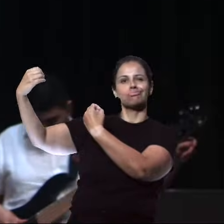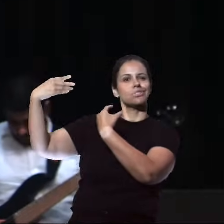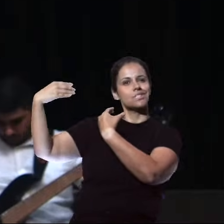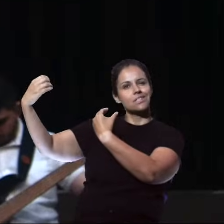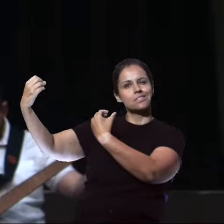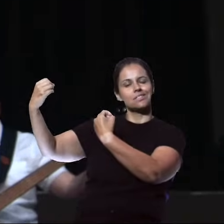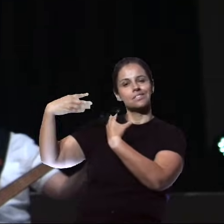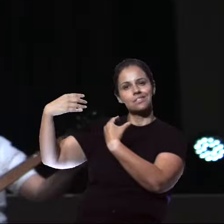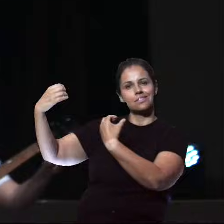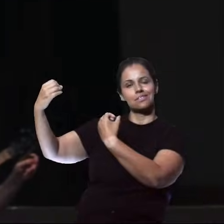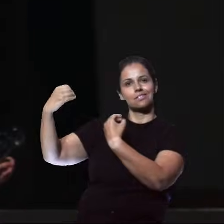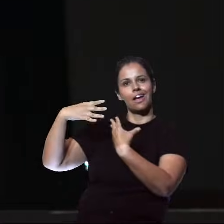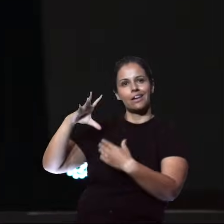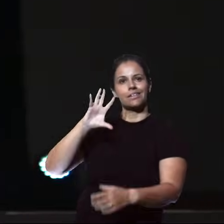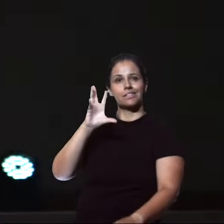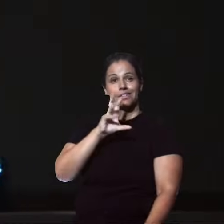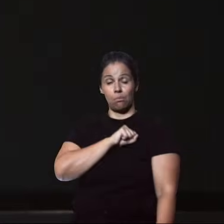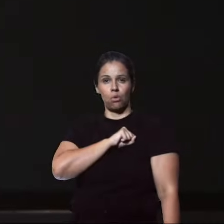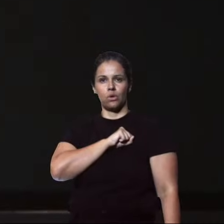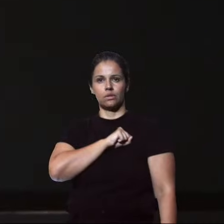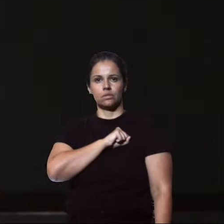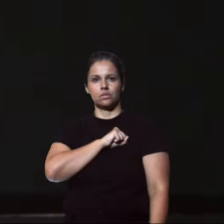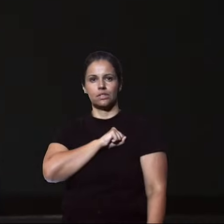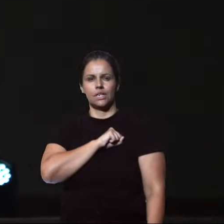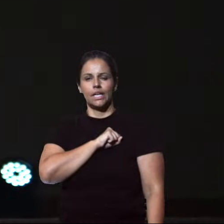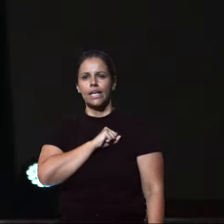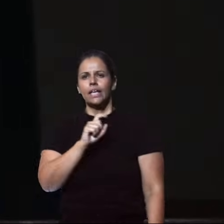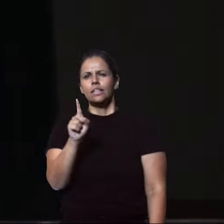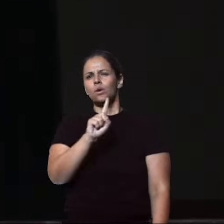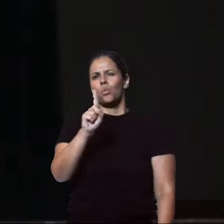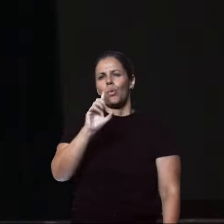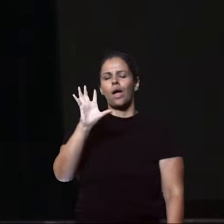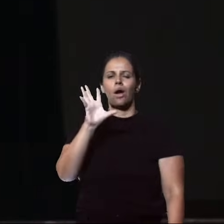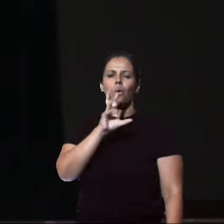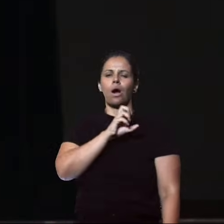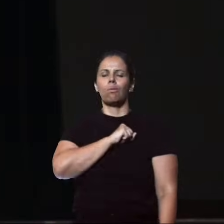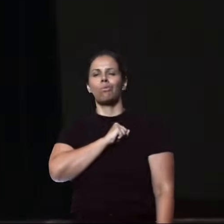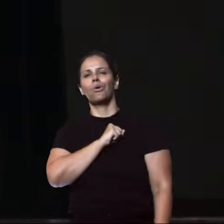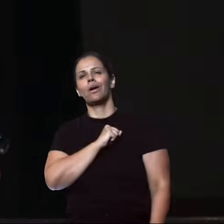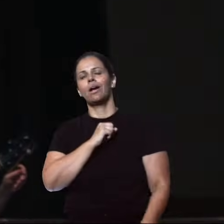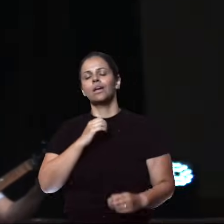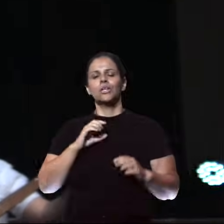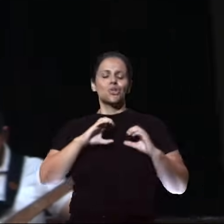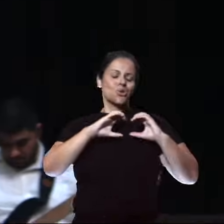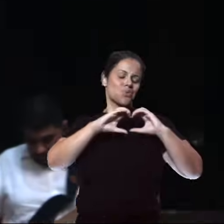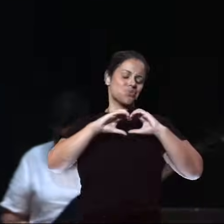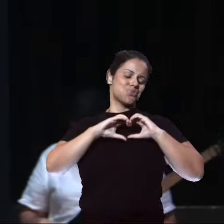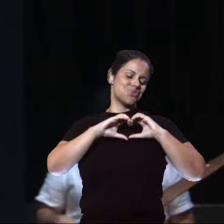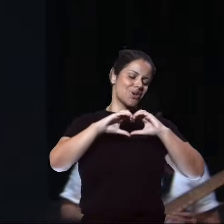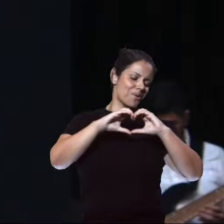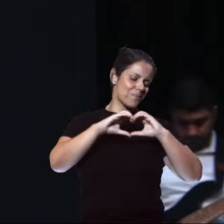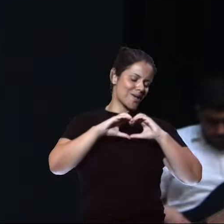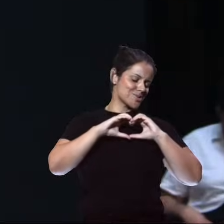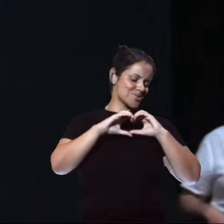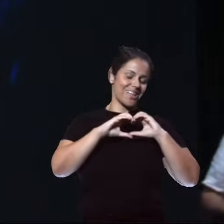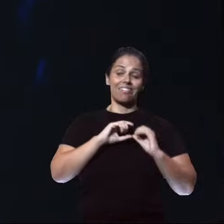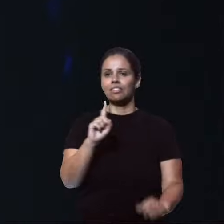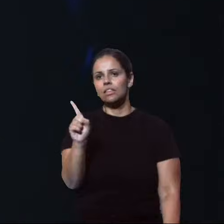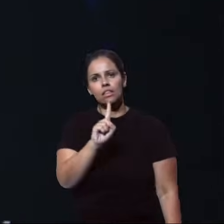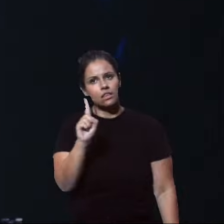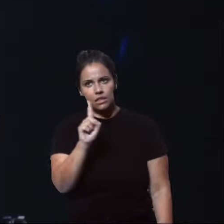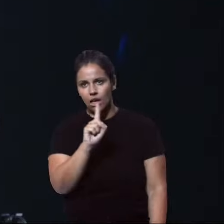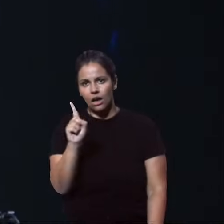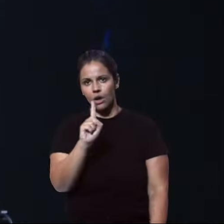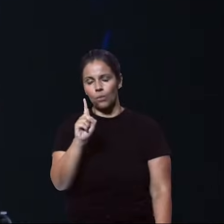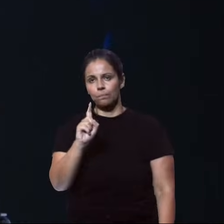por exemplo, para os coríntios, que é o amor eros, o amor romântico, ou que ele fala, quando ele fala entre irmãos, do amor filia.